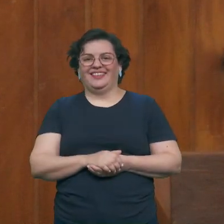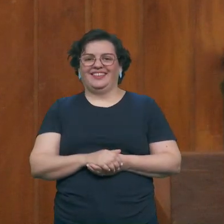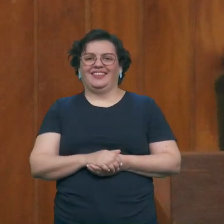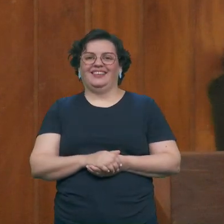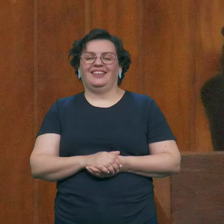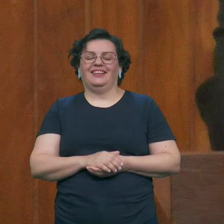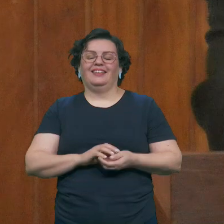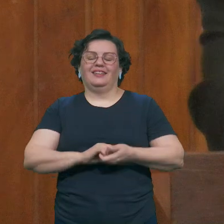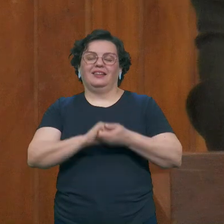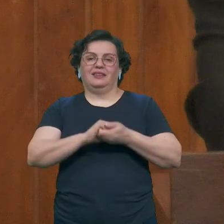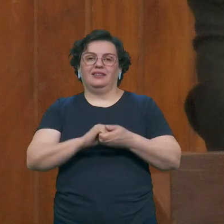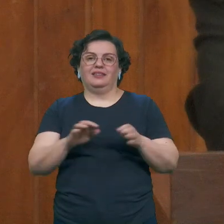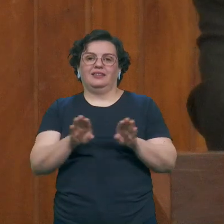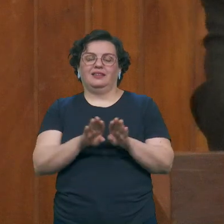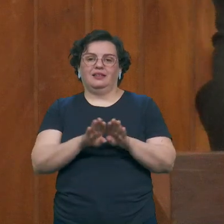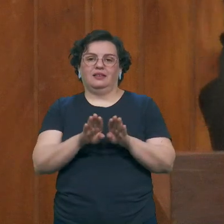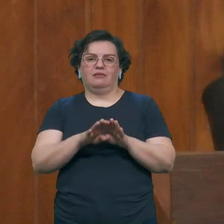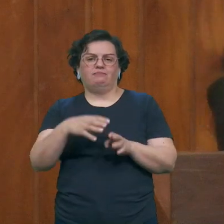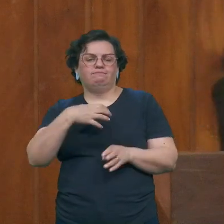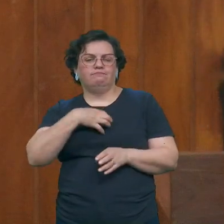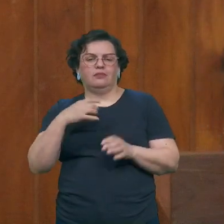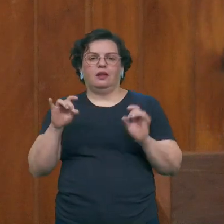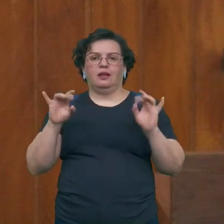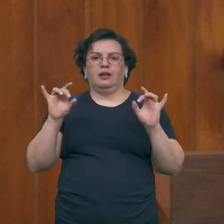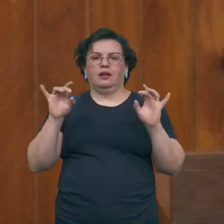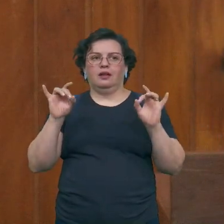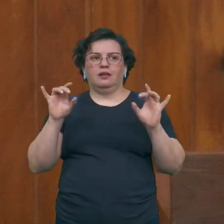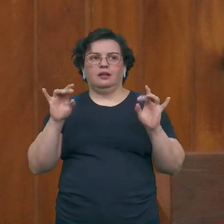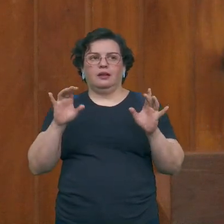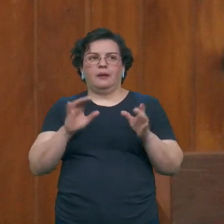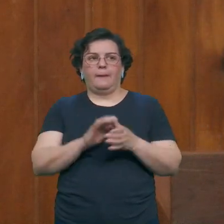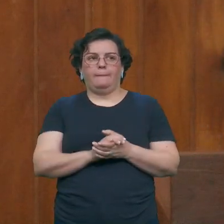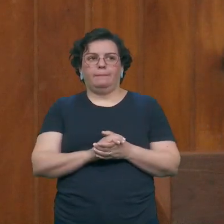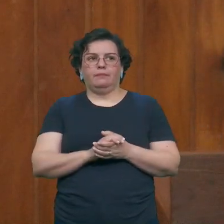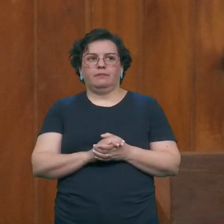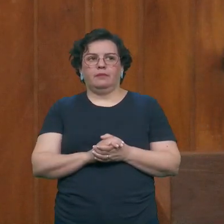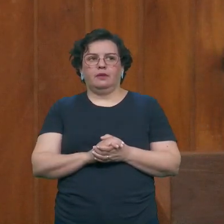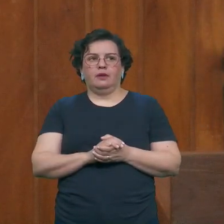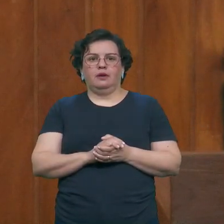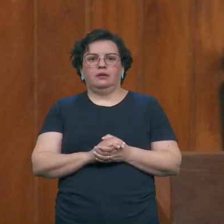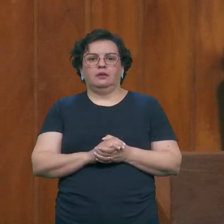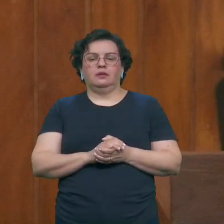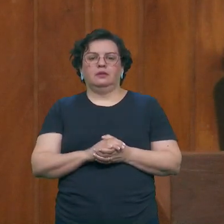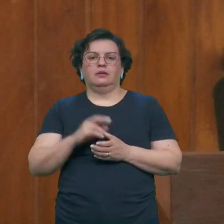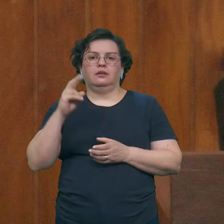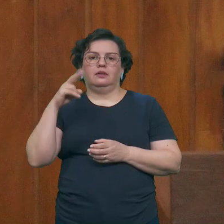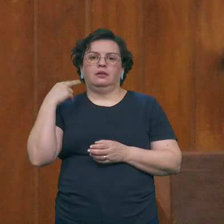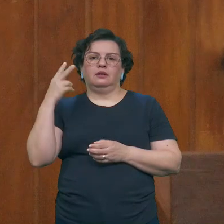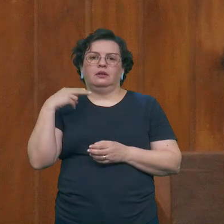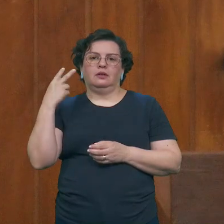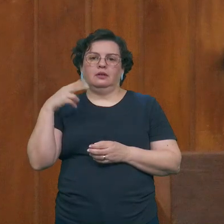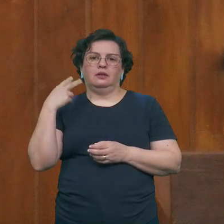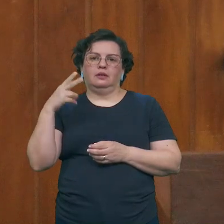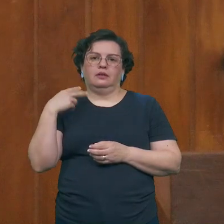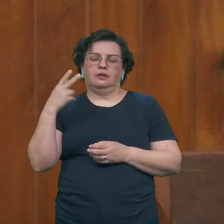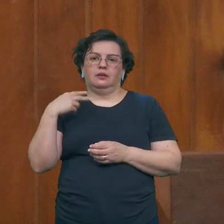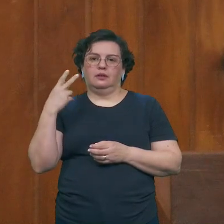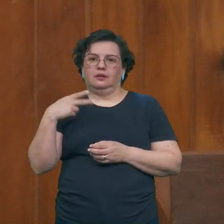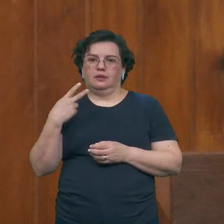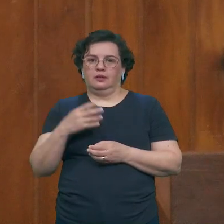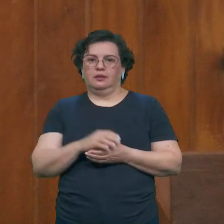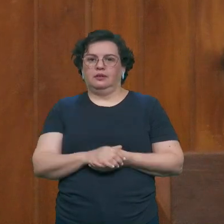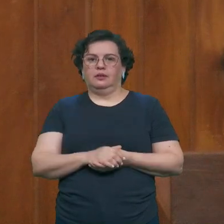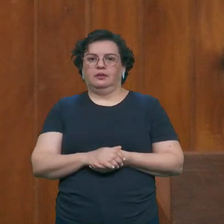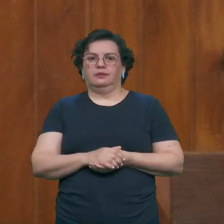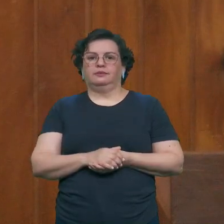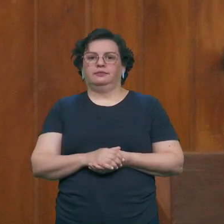Quero cumprimentar aqui, de forma muito especial, vou iniciar os vereadores, depois vou falar dos familiares. Cumprimentar